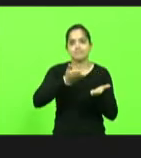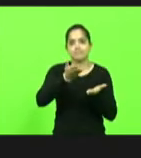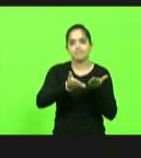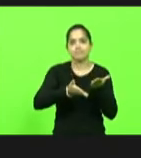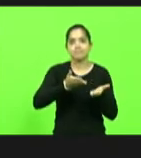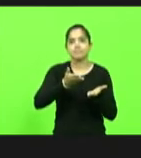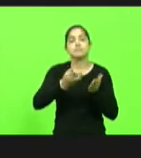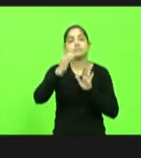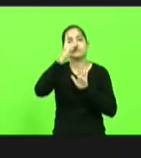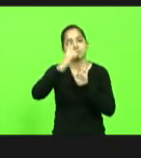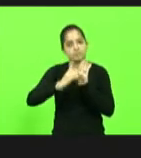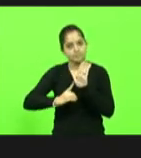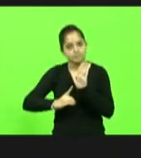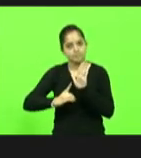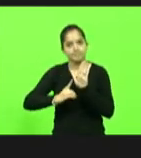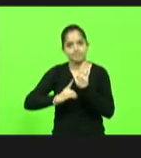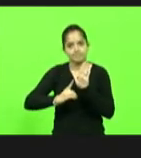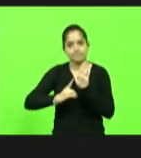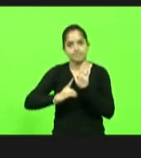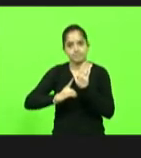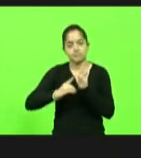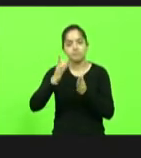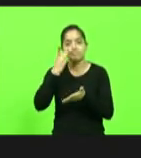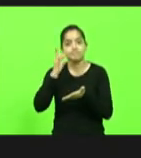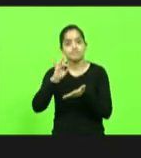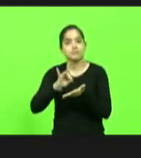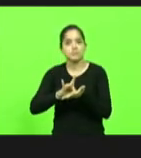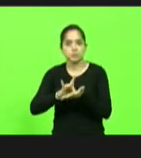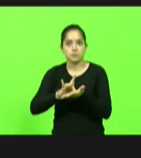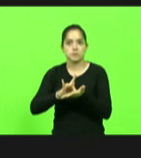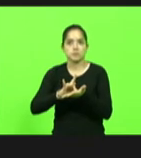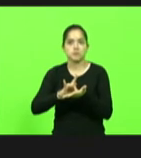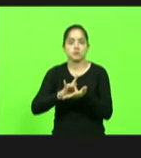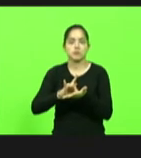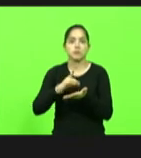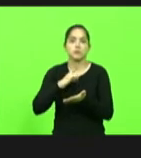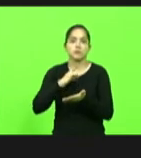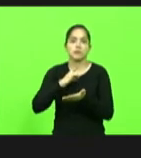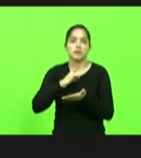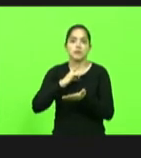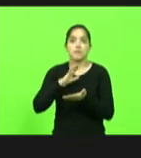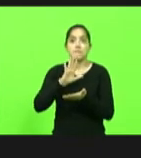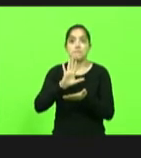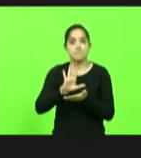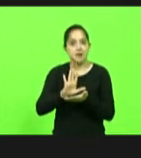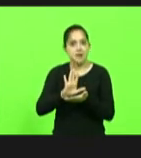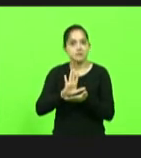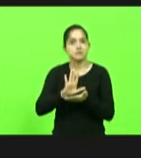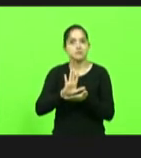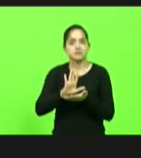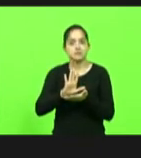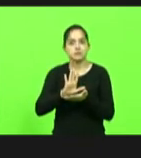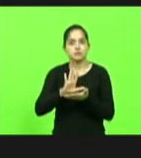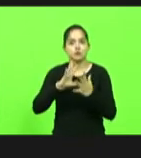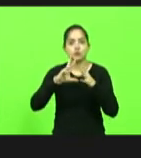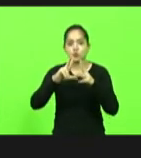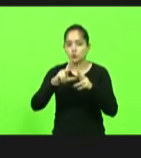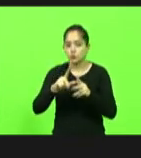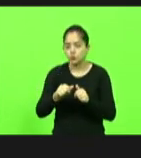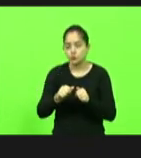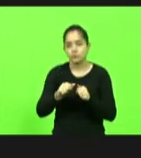seus direitos estão sendo reconhecidos. Só que não é ainda na sua